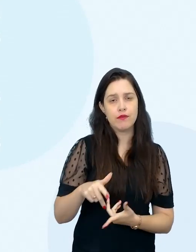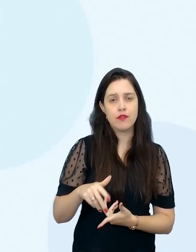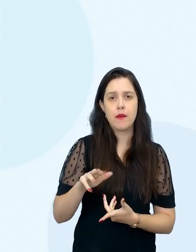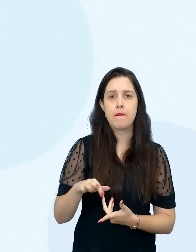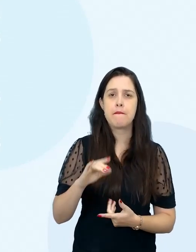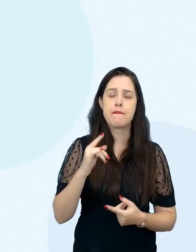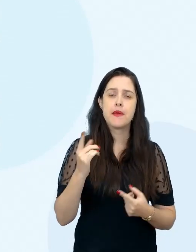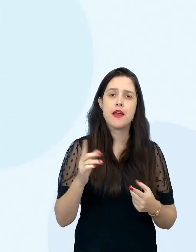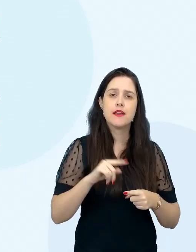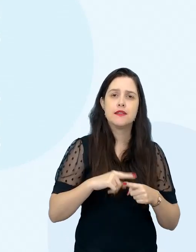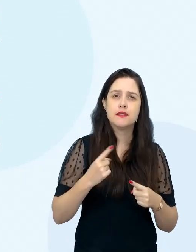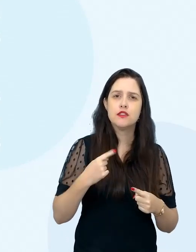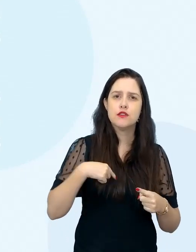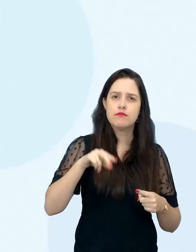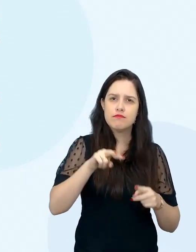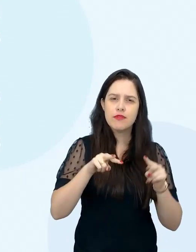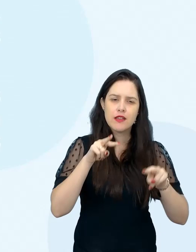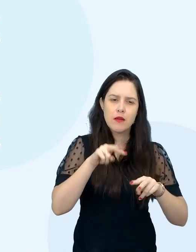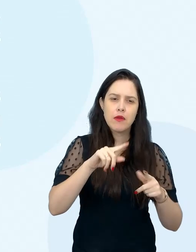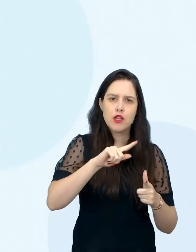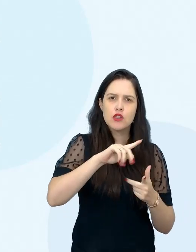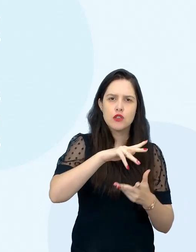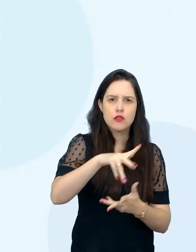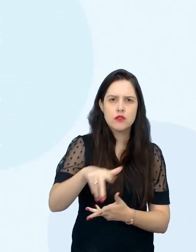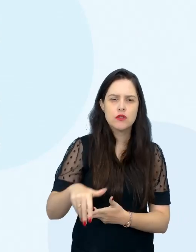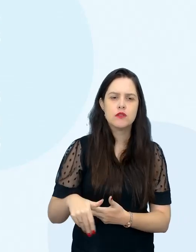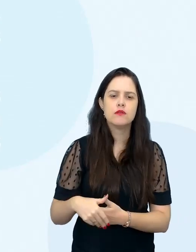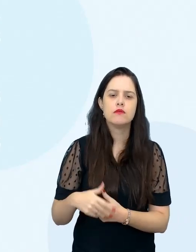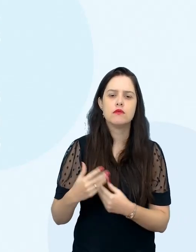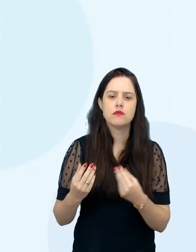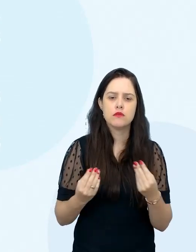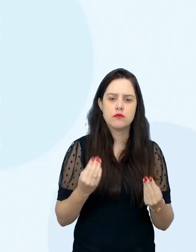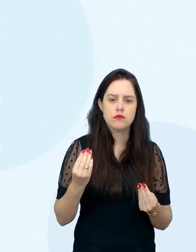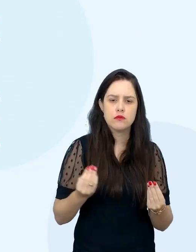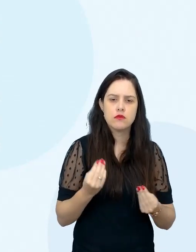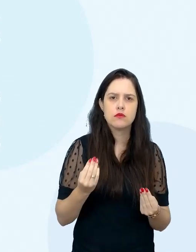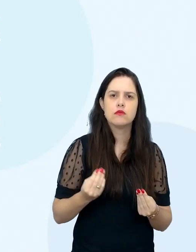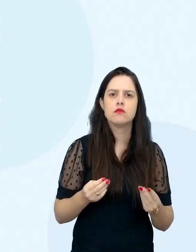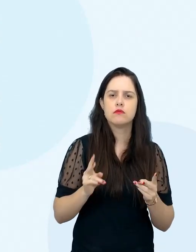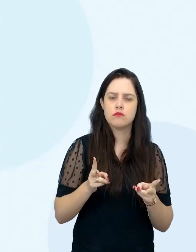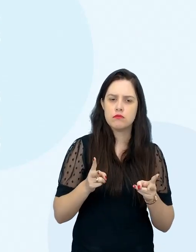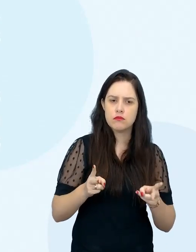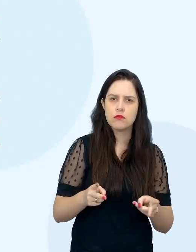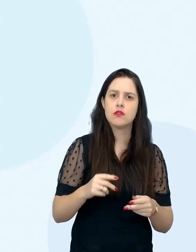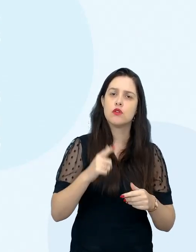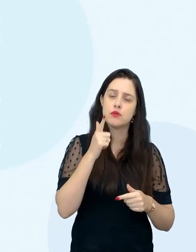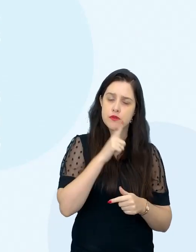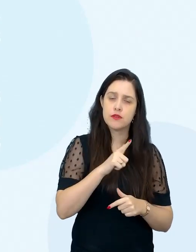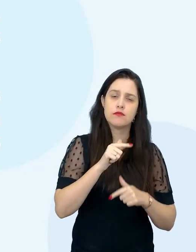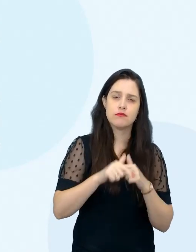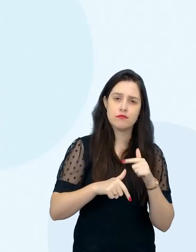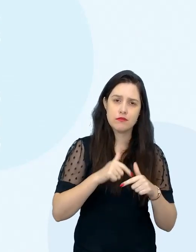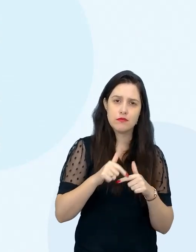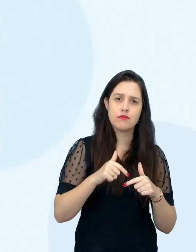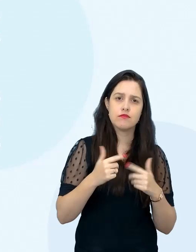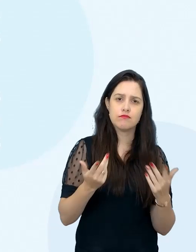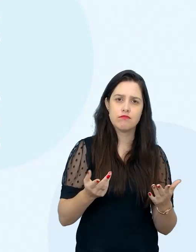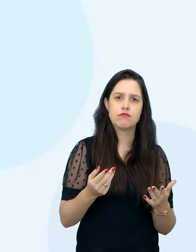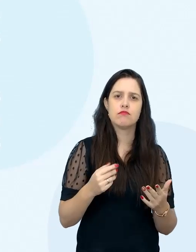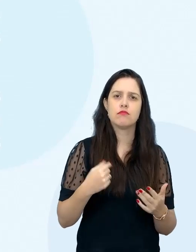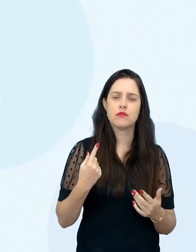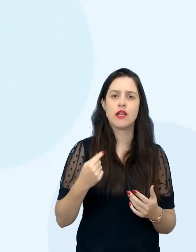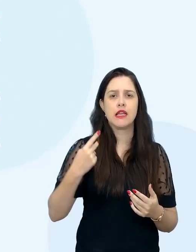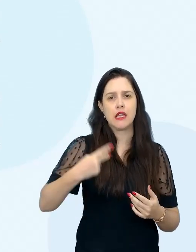gente selecionou uma habilidade de geografia para ser a mãe, digamos assim, né, para a gente conseguir trabalhar aí essa metodologia ativa. Que,